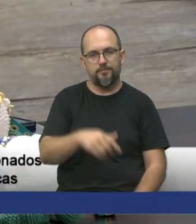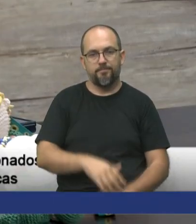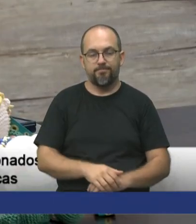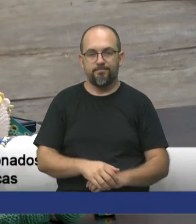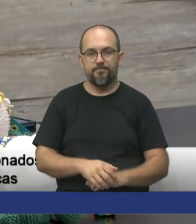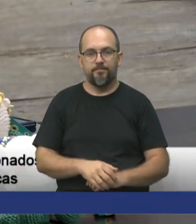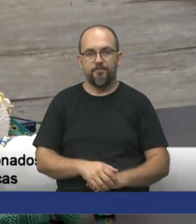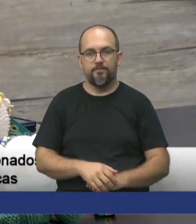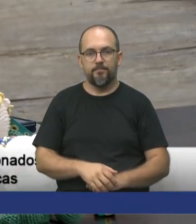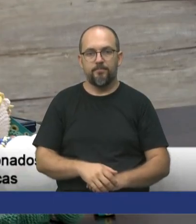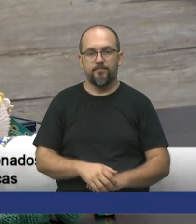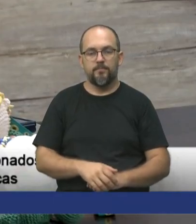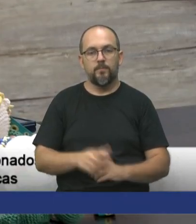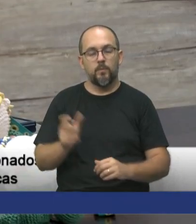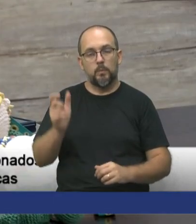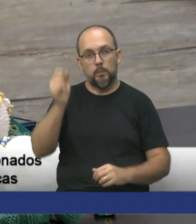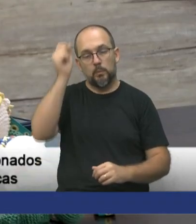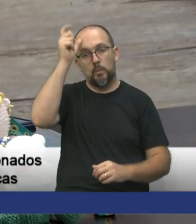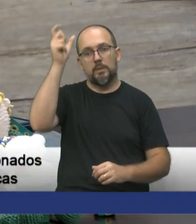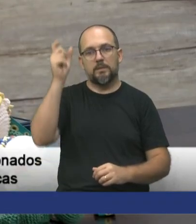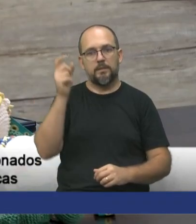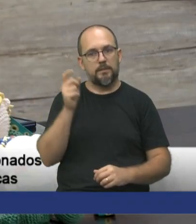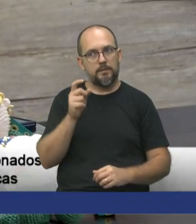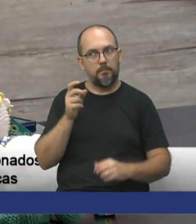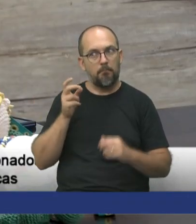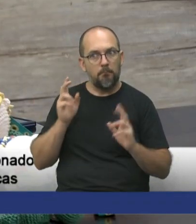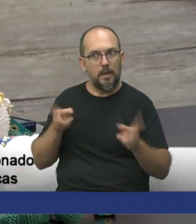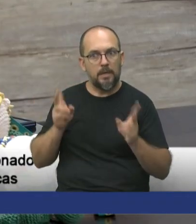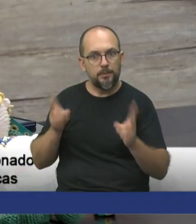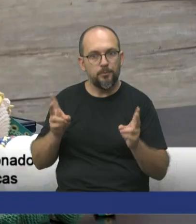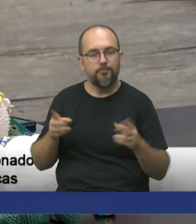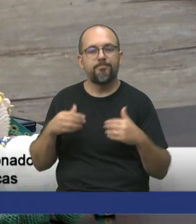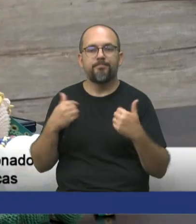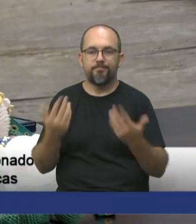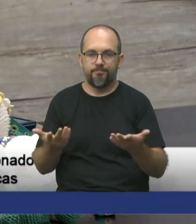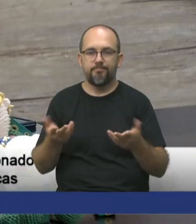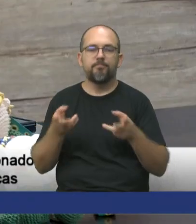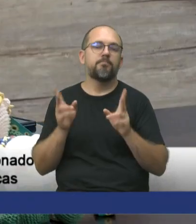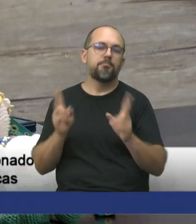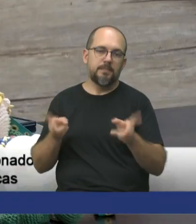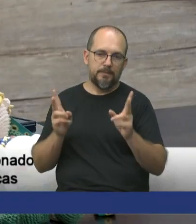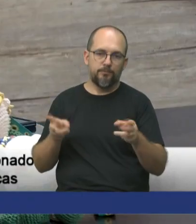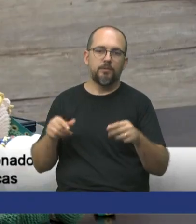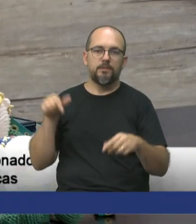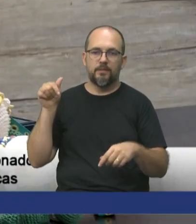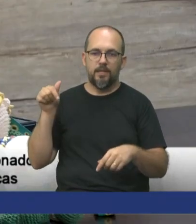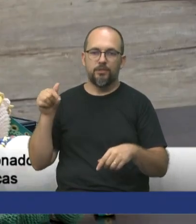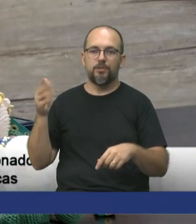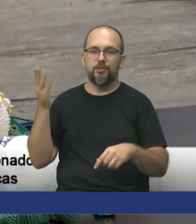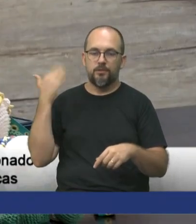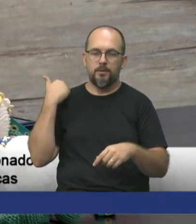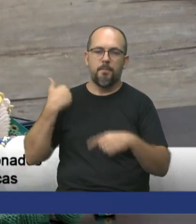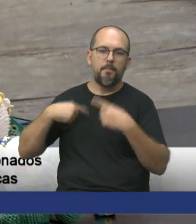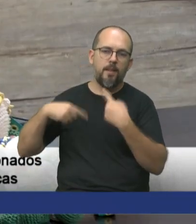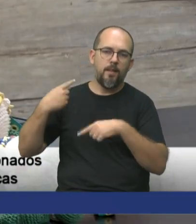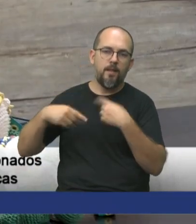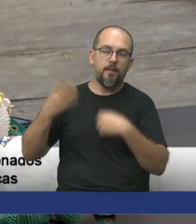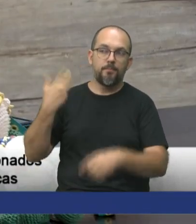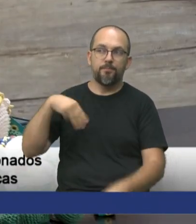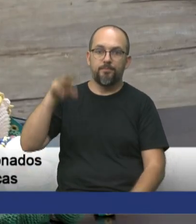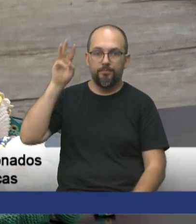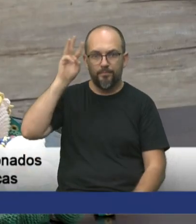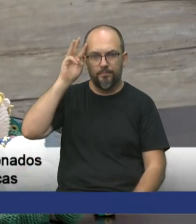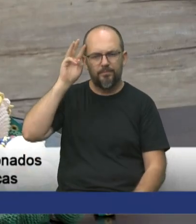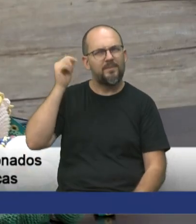Não, coincidentemente, os mesmos 7. Então, 7 que discutiram terça-feira. Estou